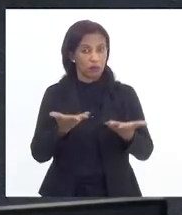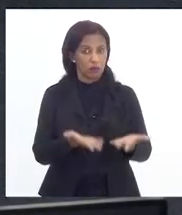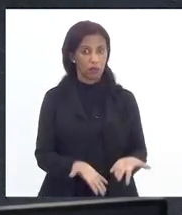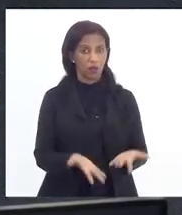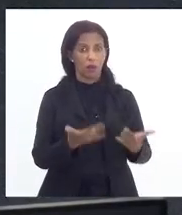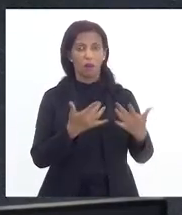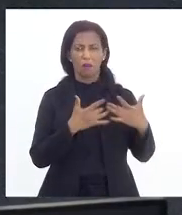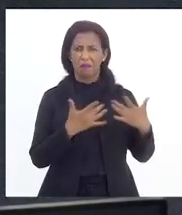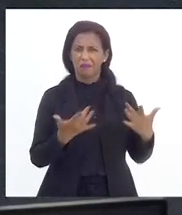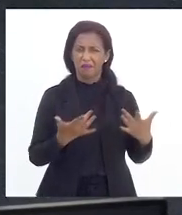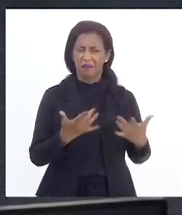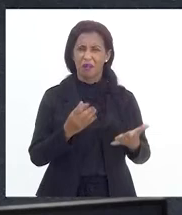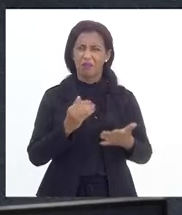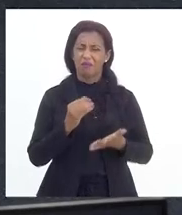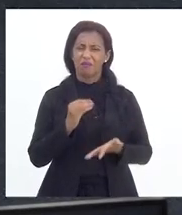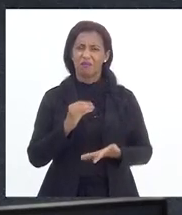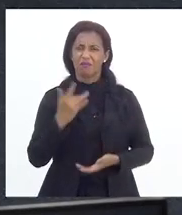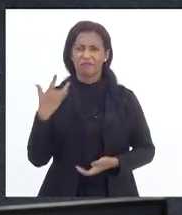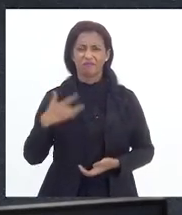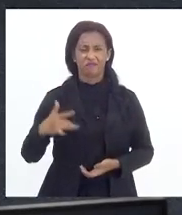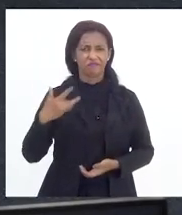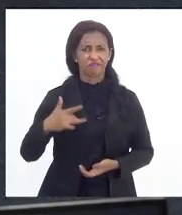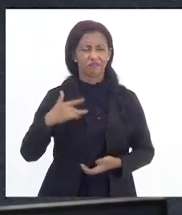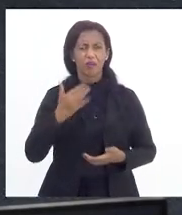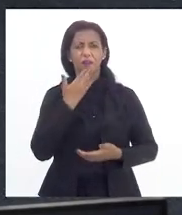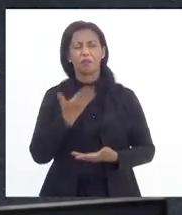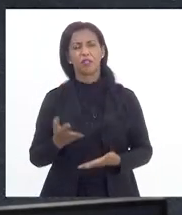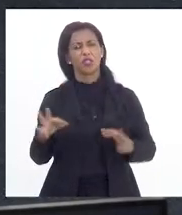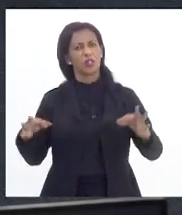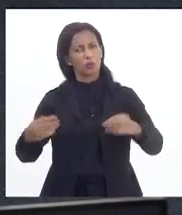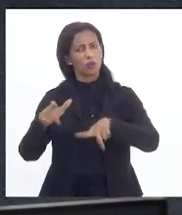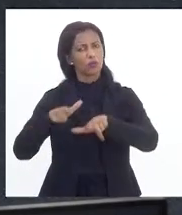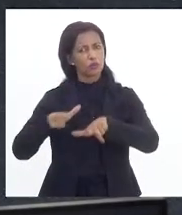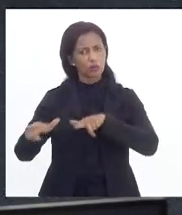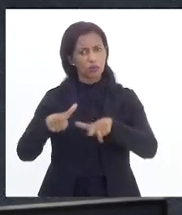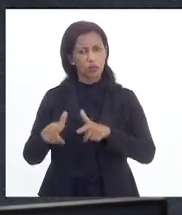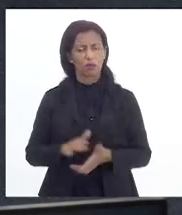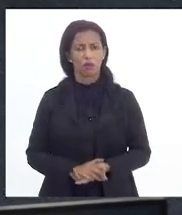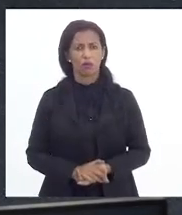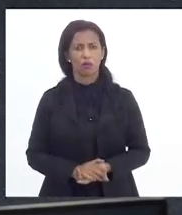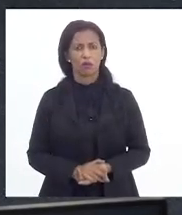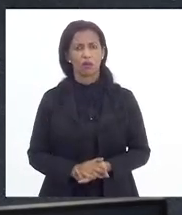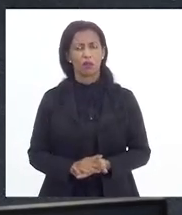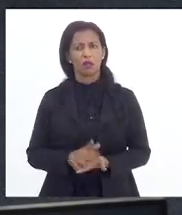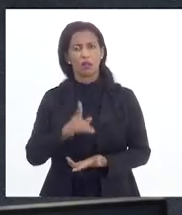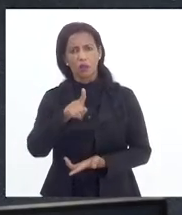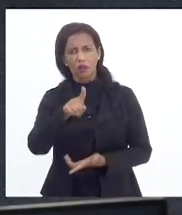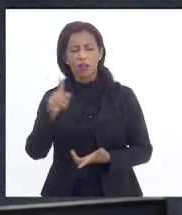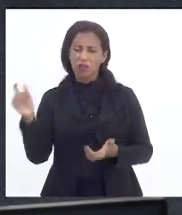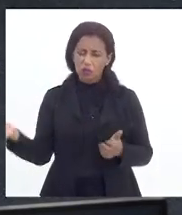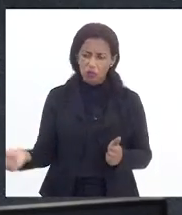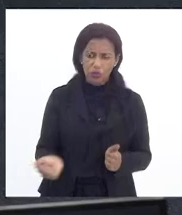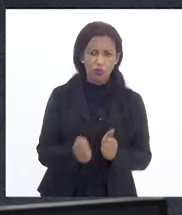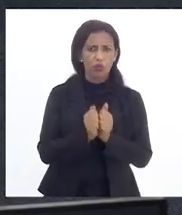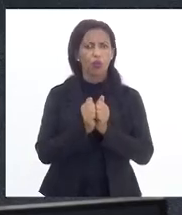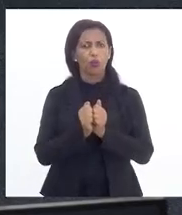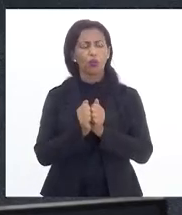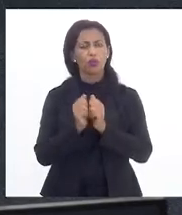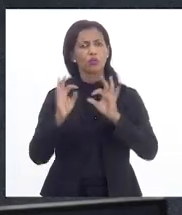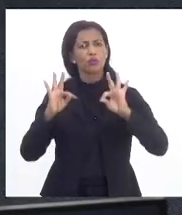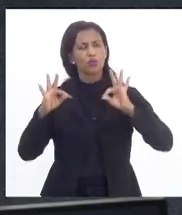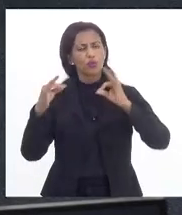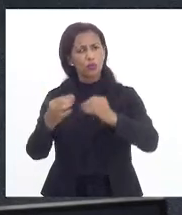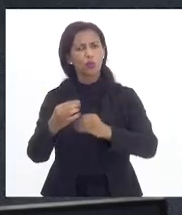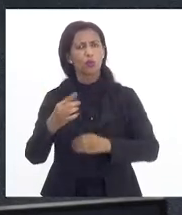deixar que o meu lamento e dizer pedir a todos e servidores né que se aproximem cada vez mais dos de